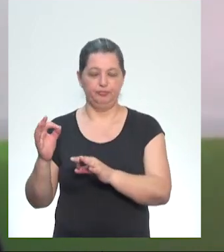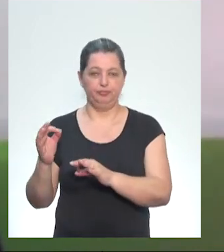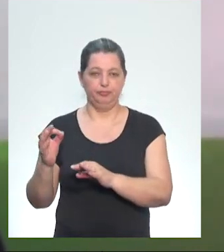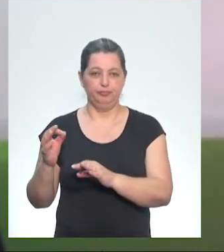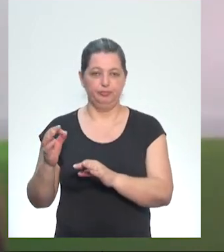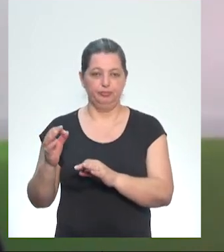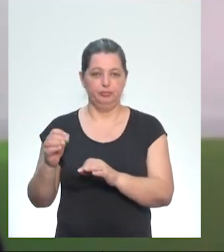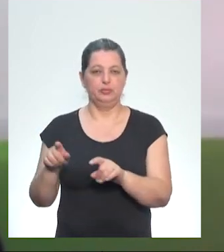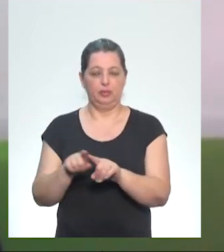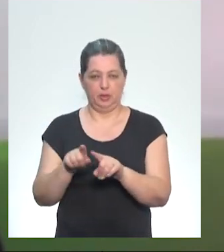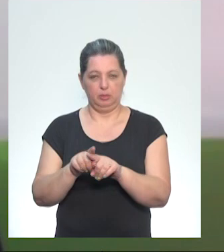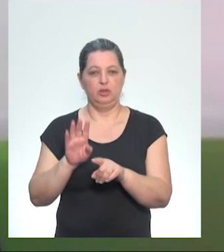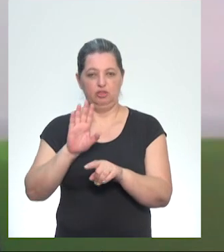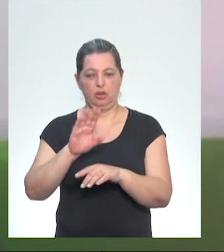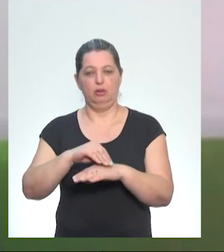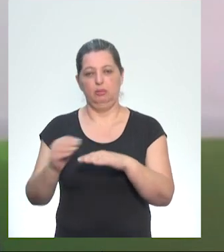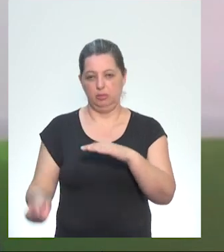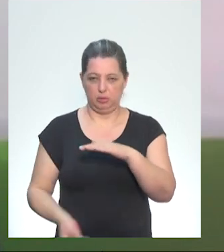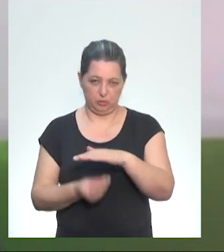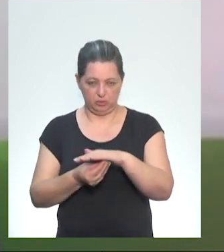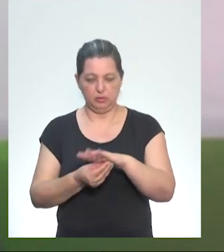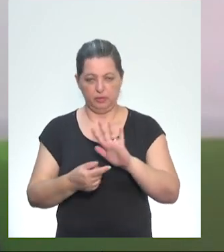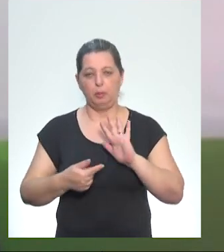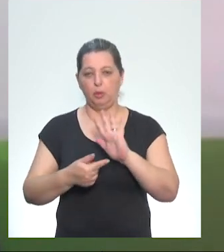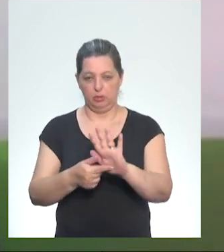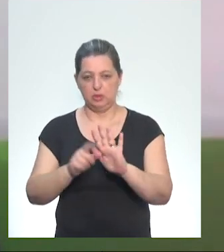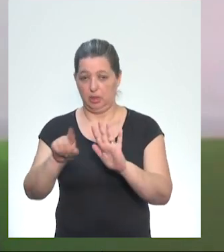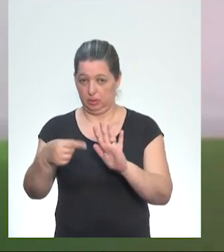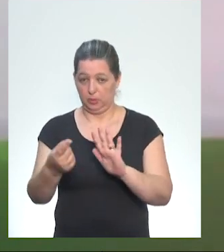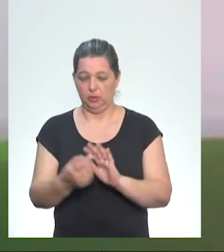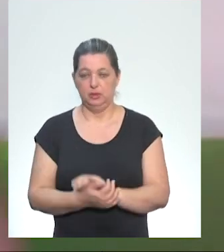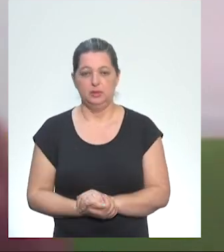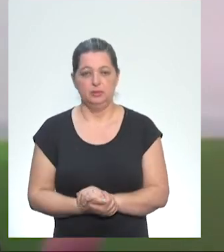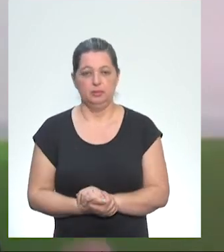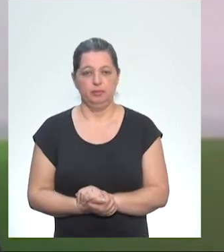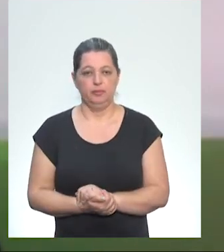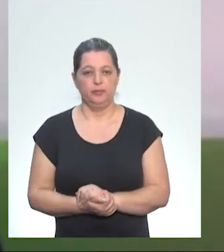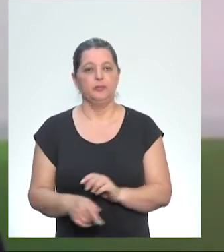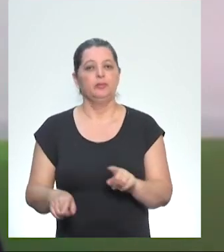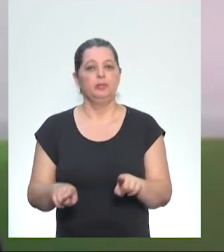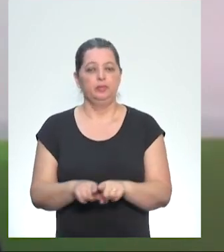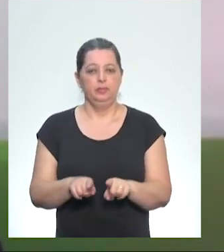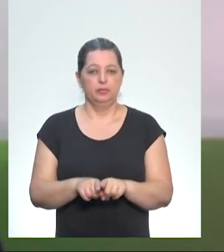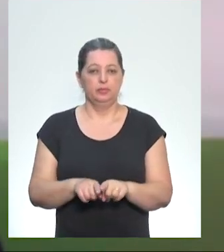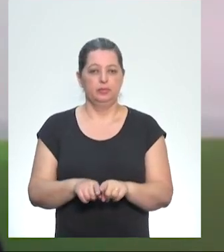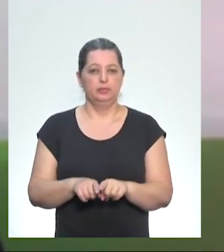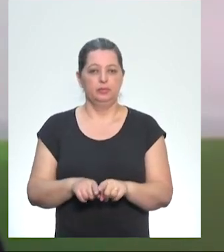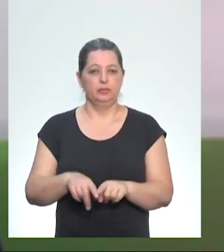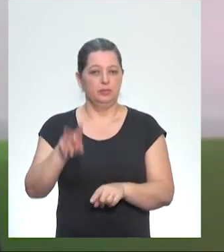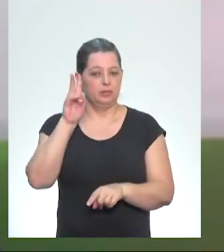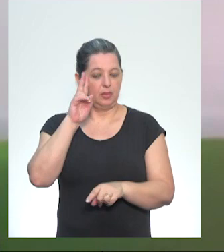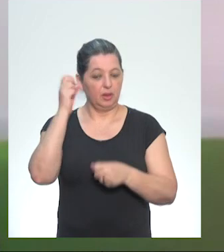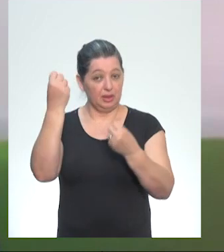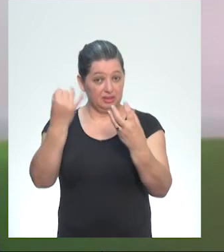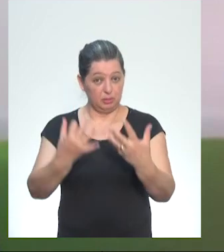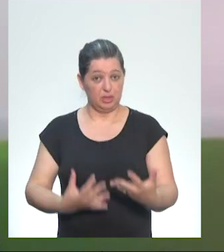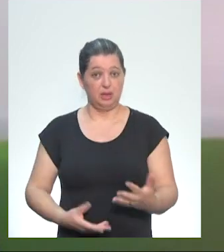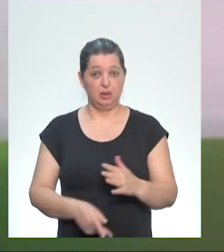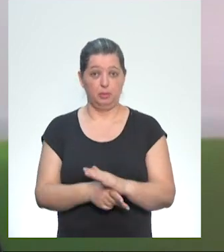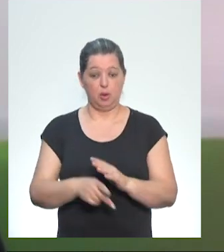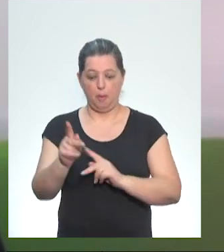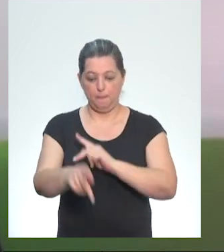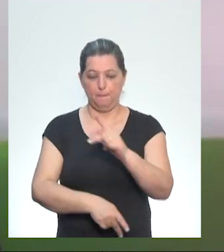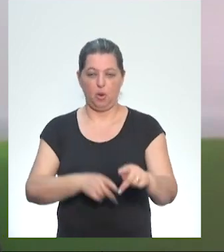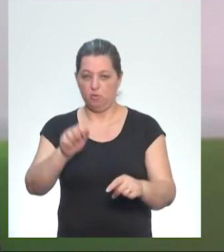material que a gente vai colocar aqui, vai aparecer aqui embaixo daqui a pouco, e também vai poder desbravar um pouco mais sobre essa história tão rica do continente